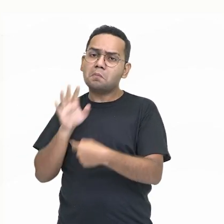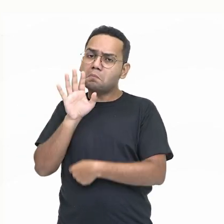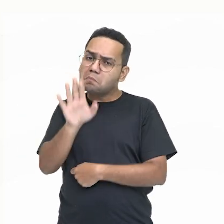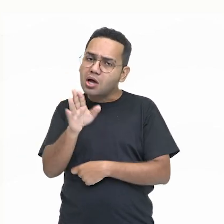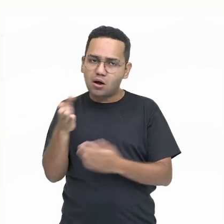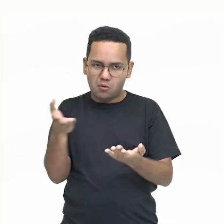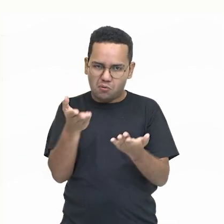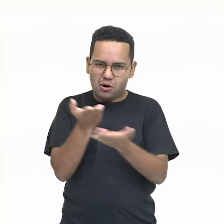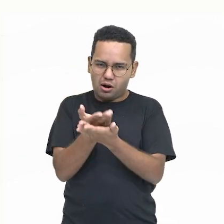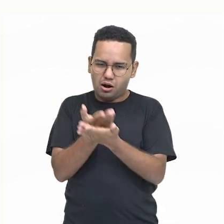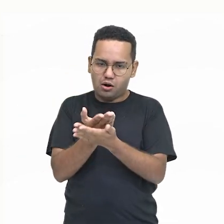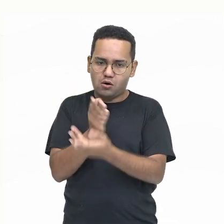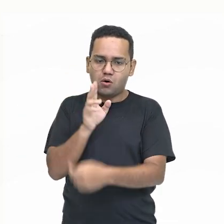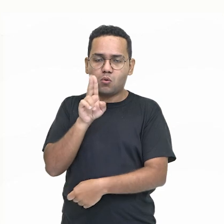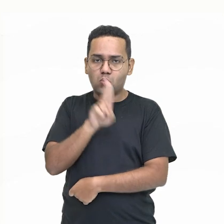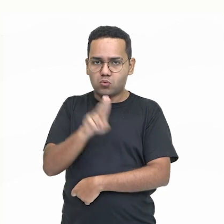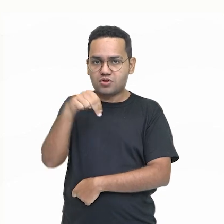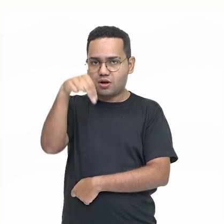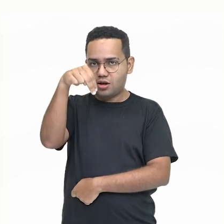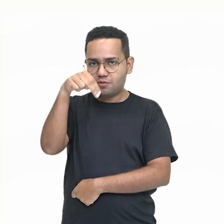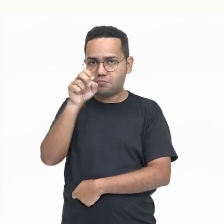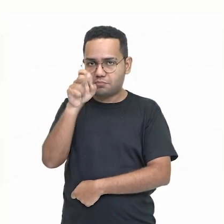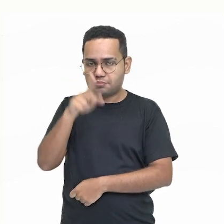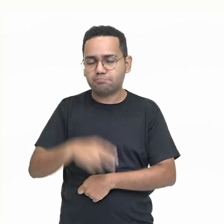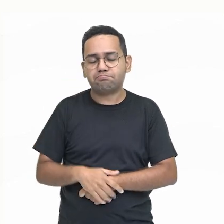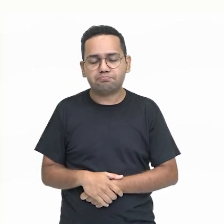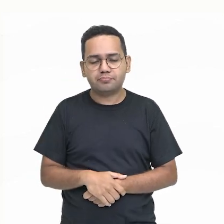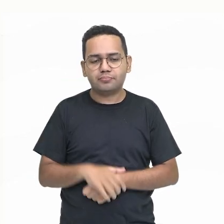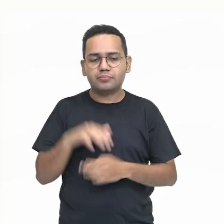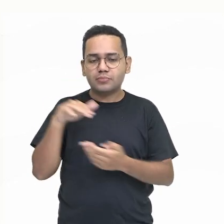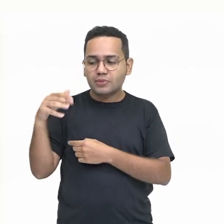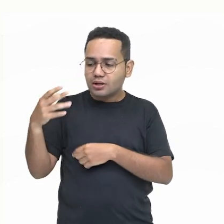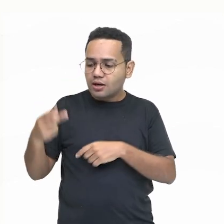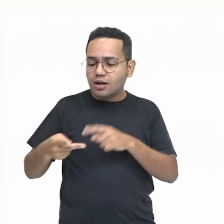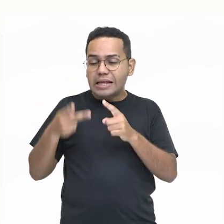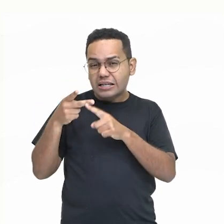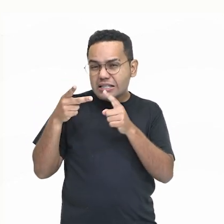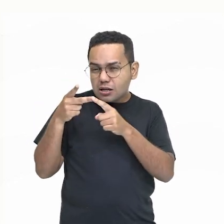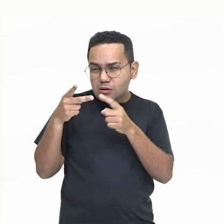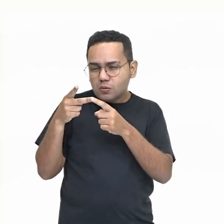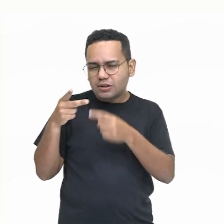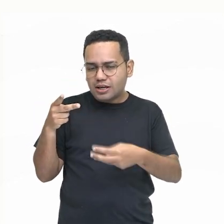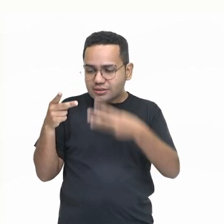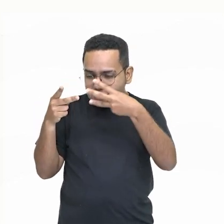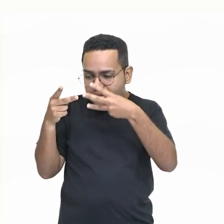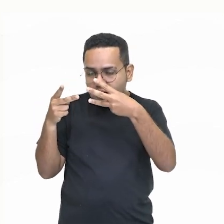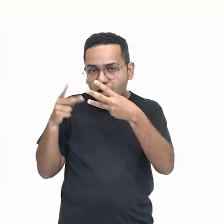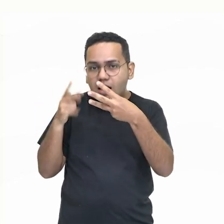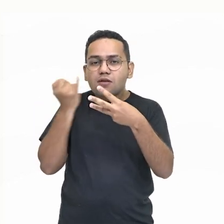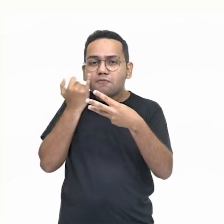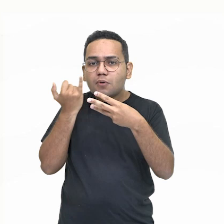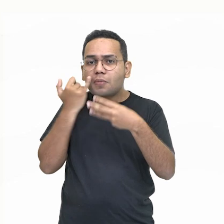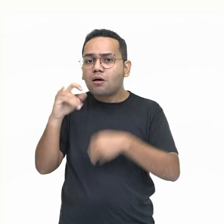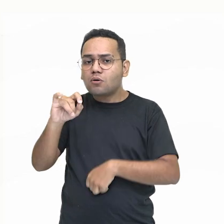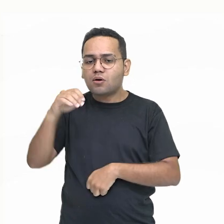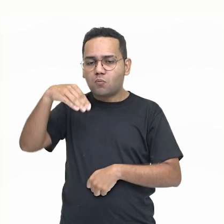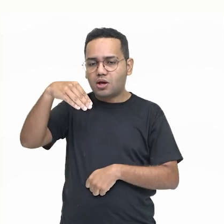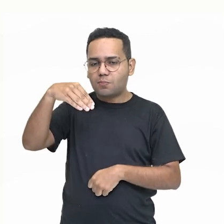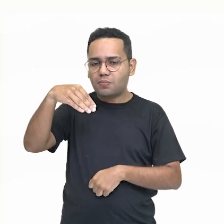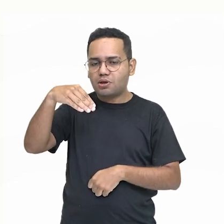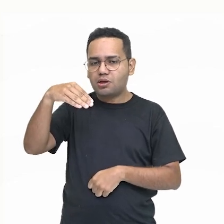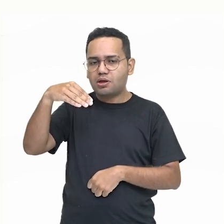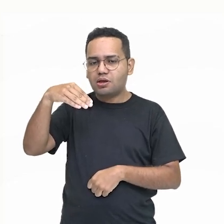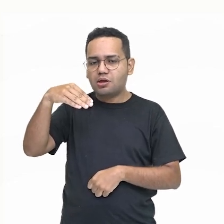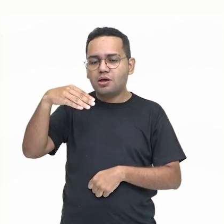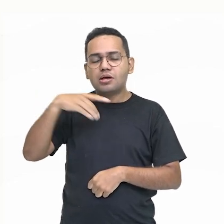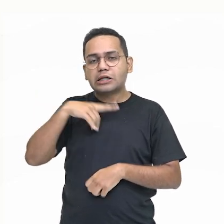Newton. E o M é a massa do corpo, que é dada em